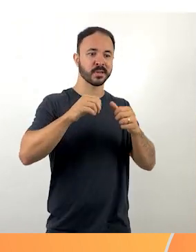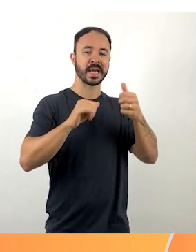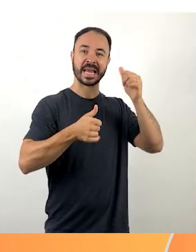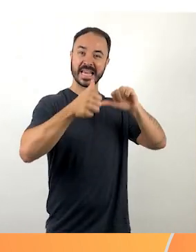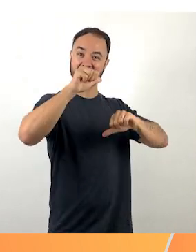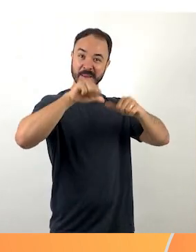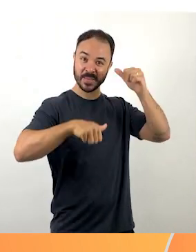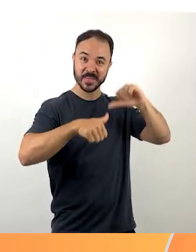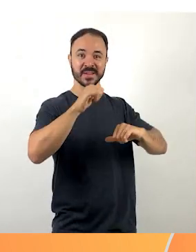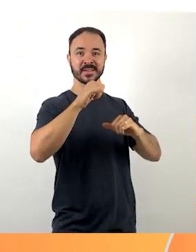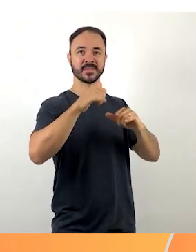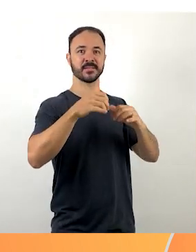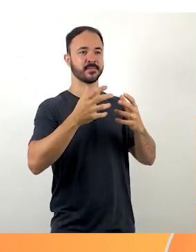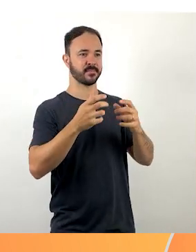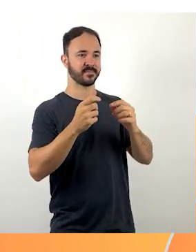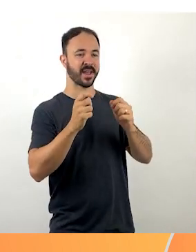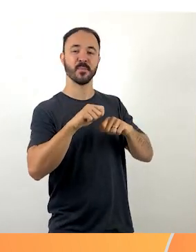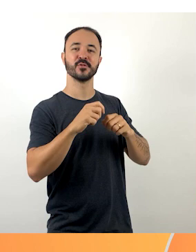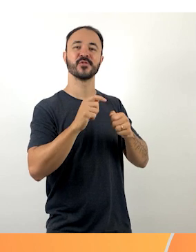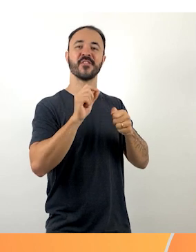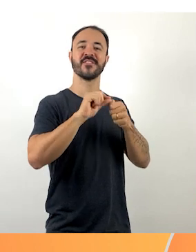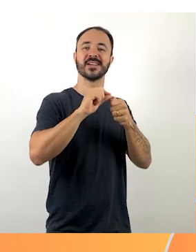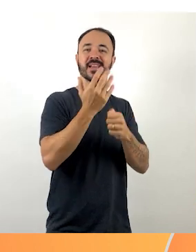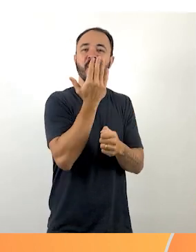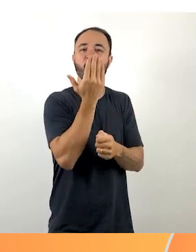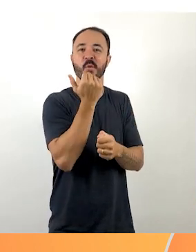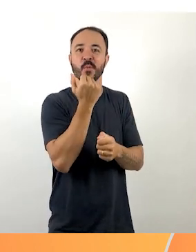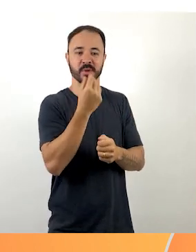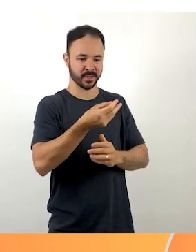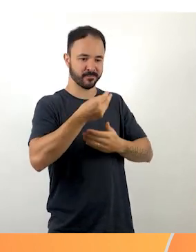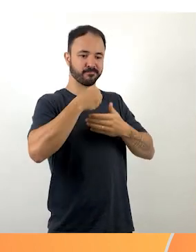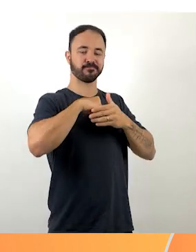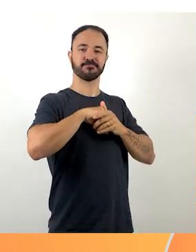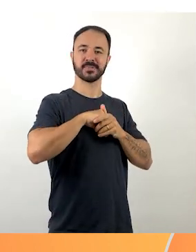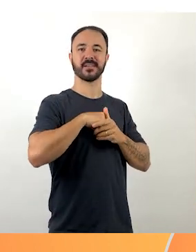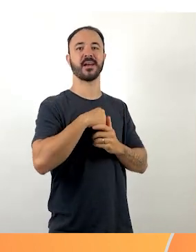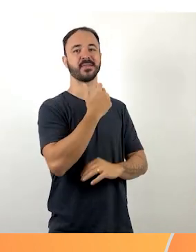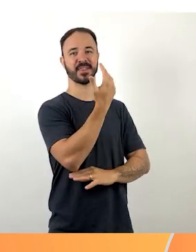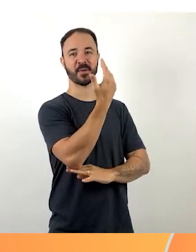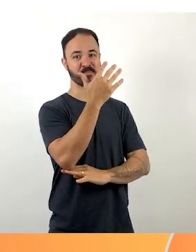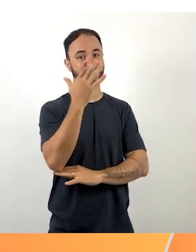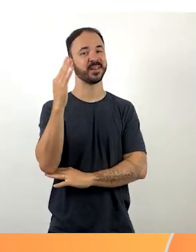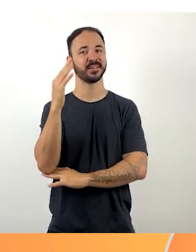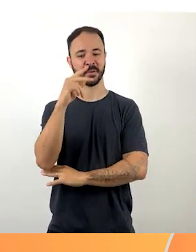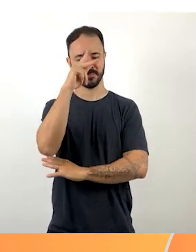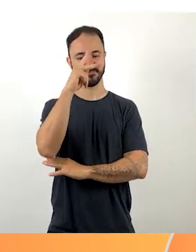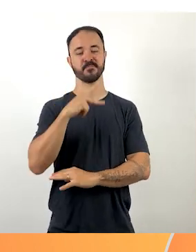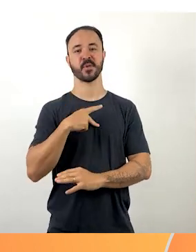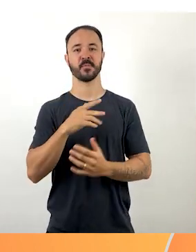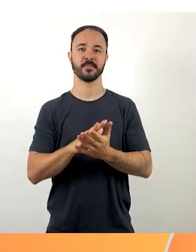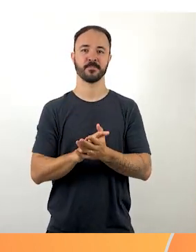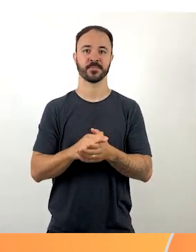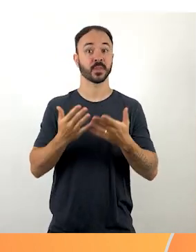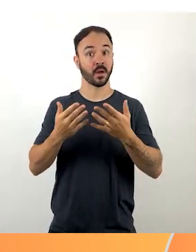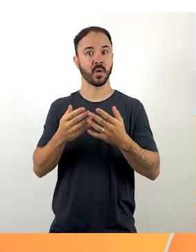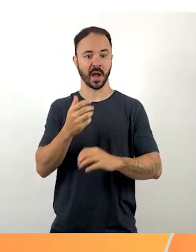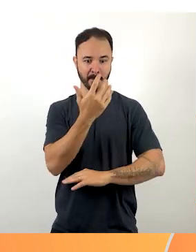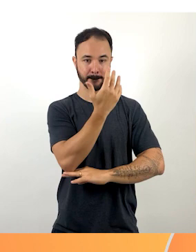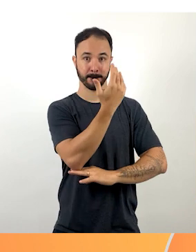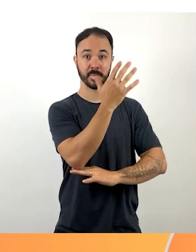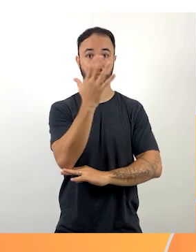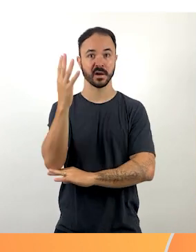química. É o processamento do alimento da planta, ou seja, é a produção do seu próprio alimento. A planta depende da energia do